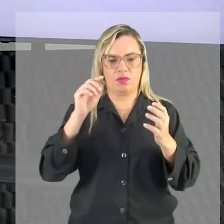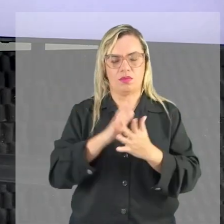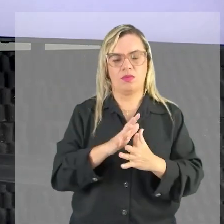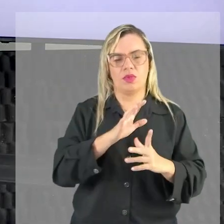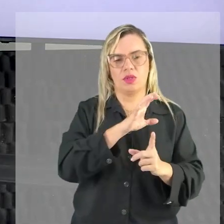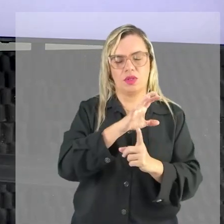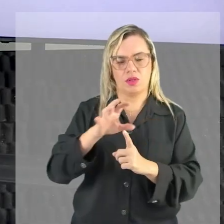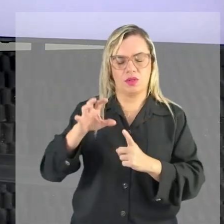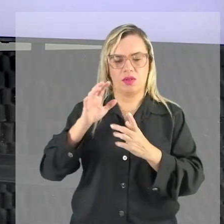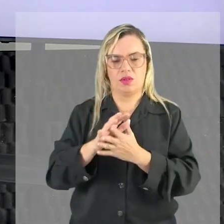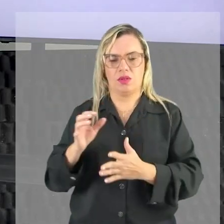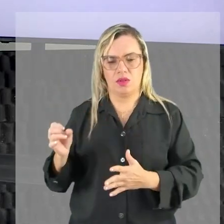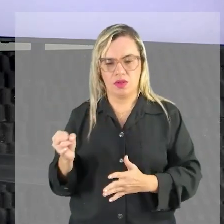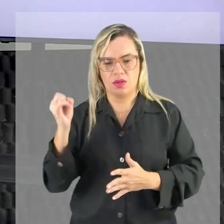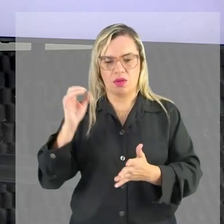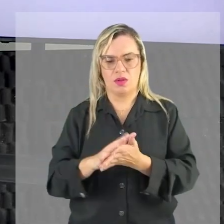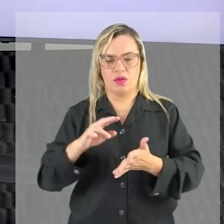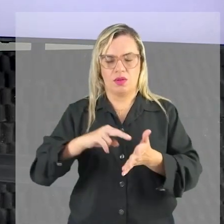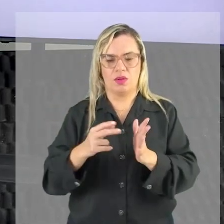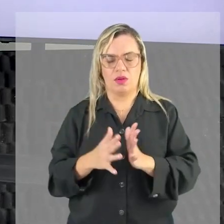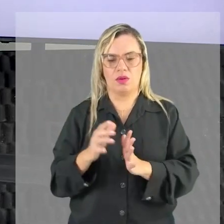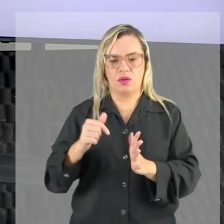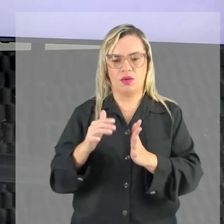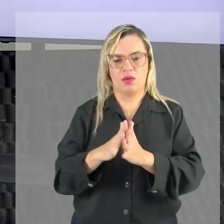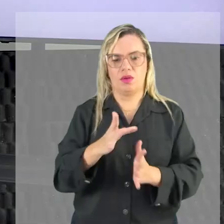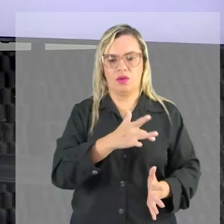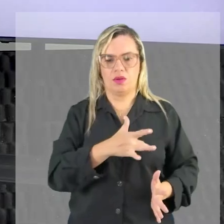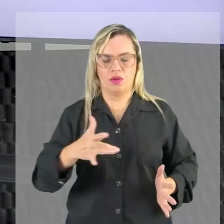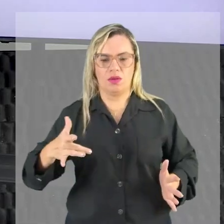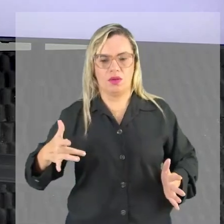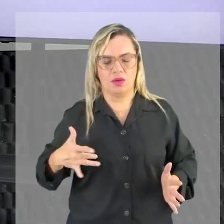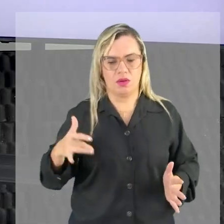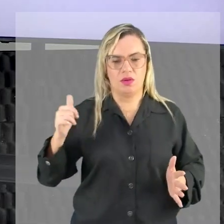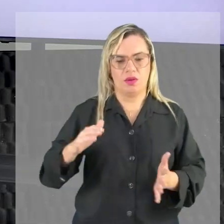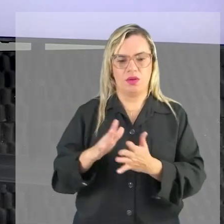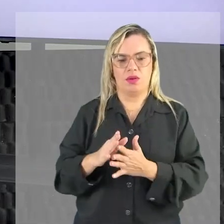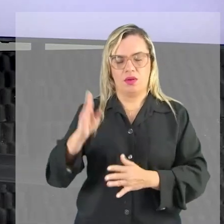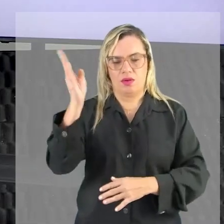exercícios ter influência significativa na saúde dos brasileiros, é